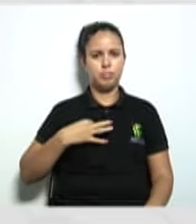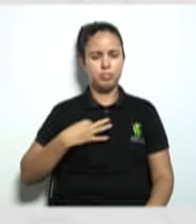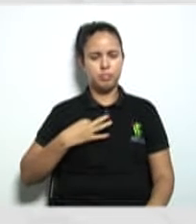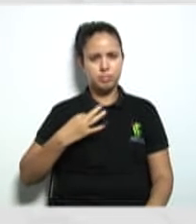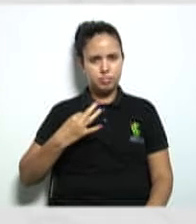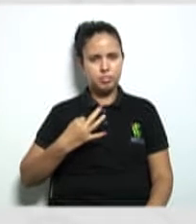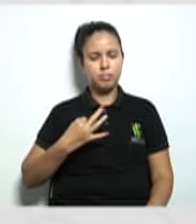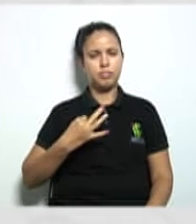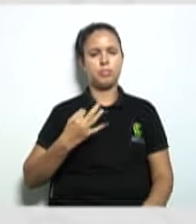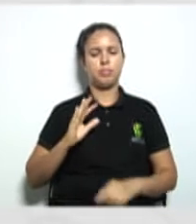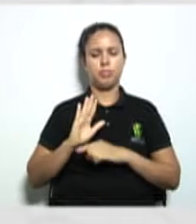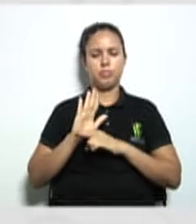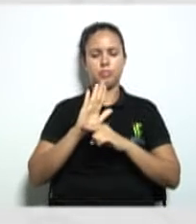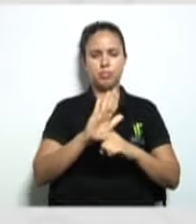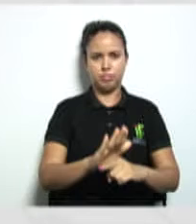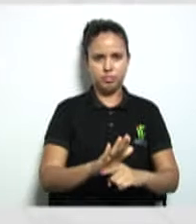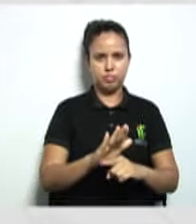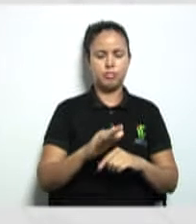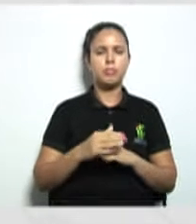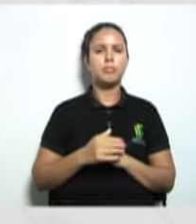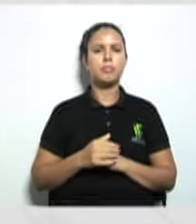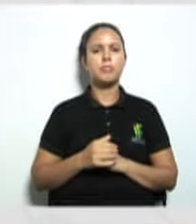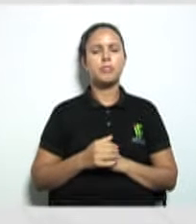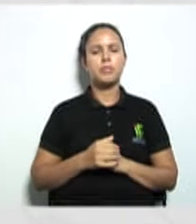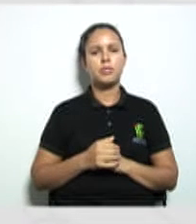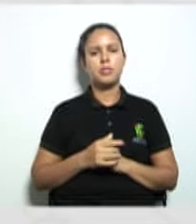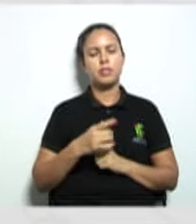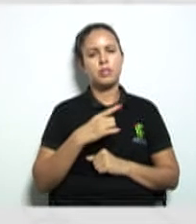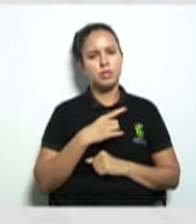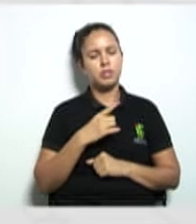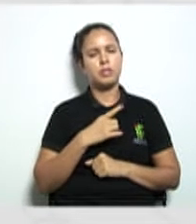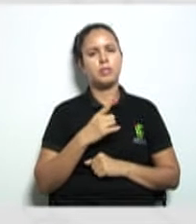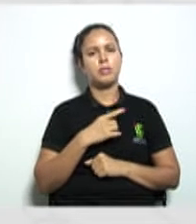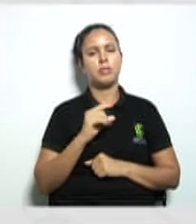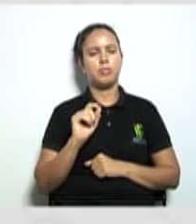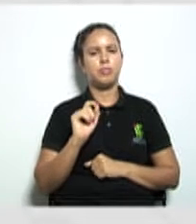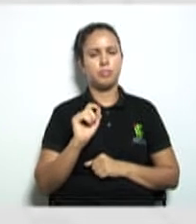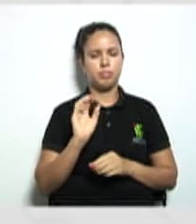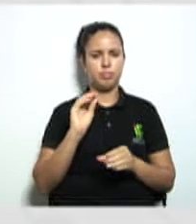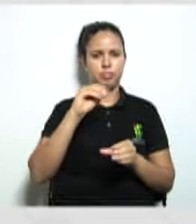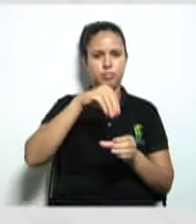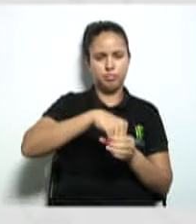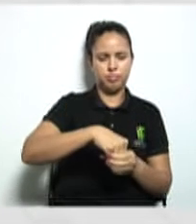solidariedade, que estão previstos aonde? Lá no